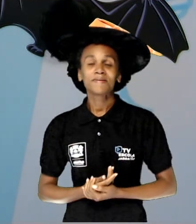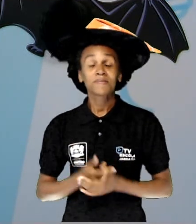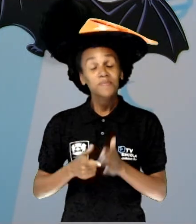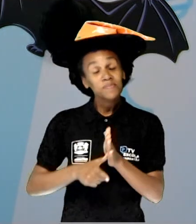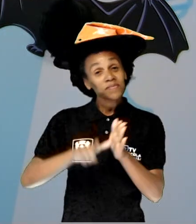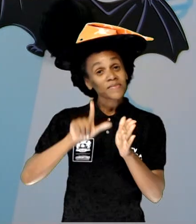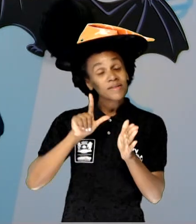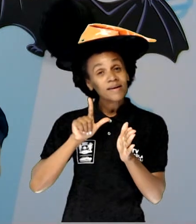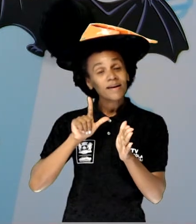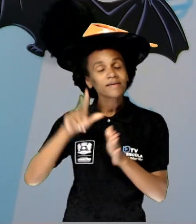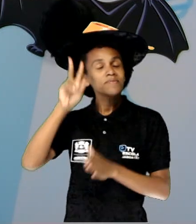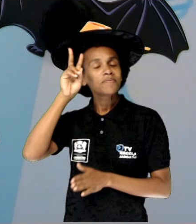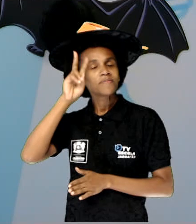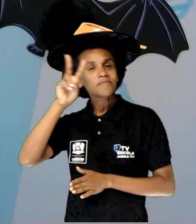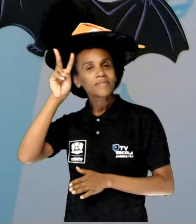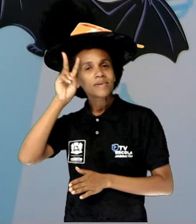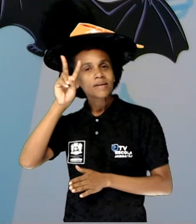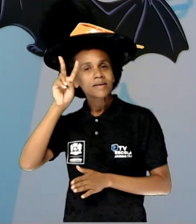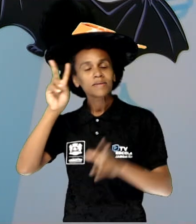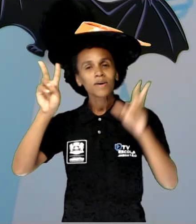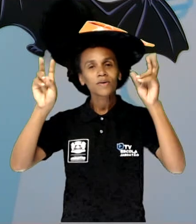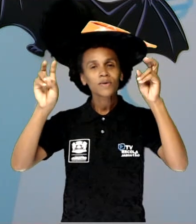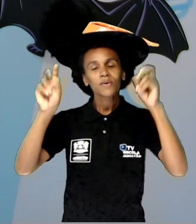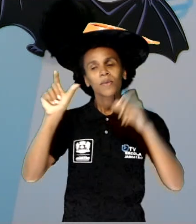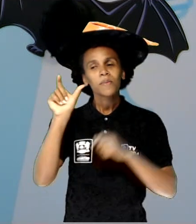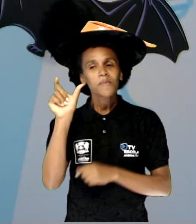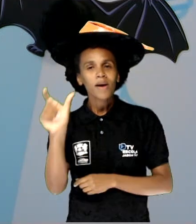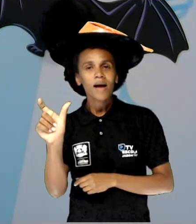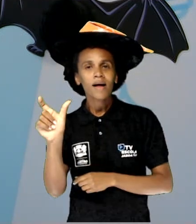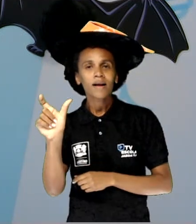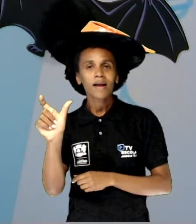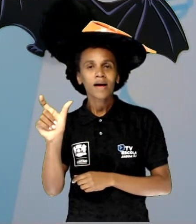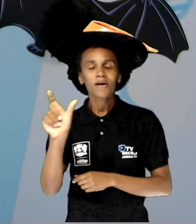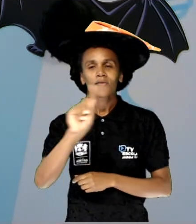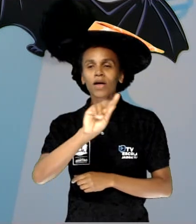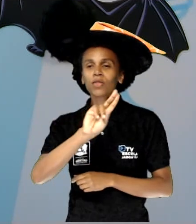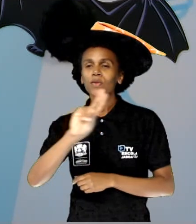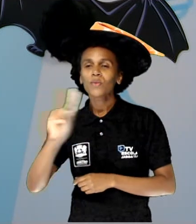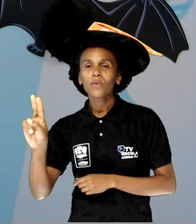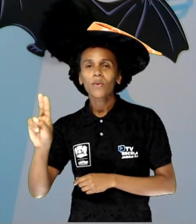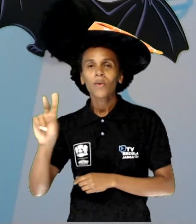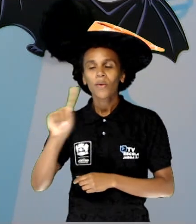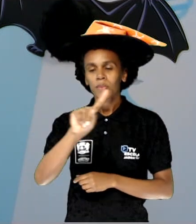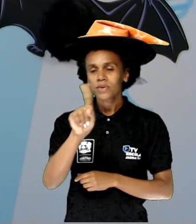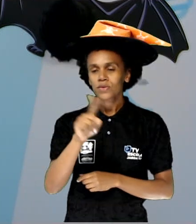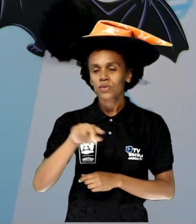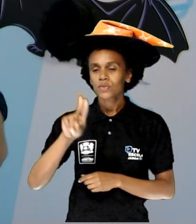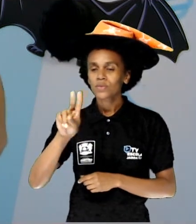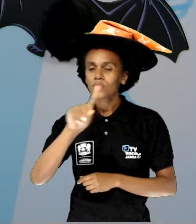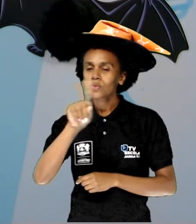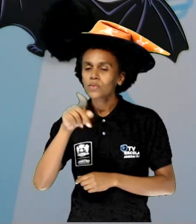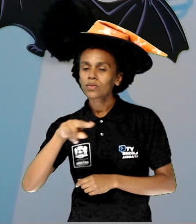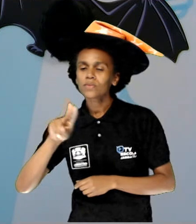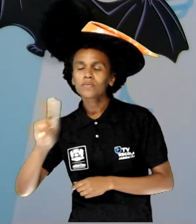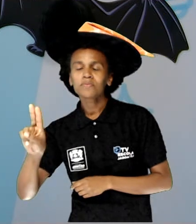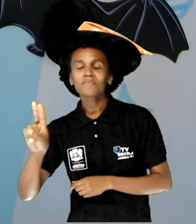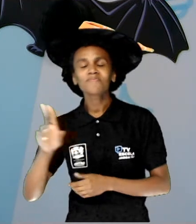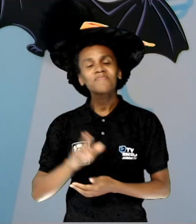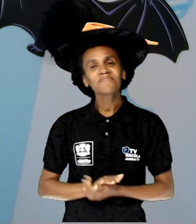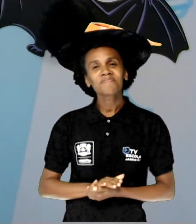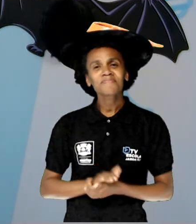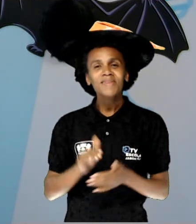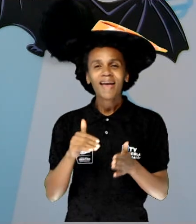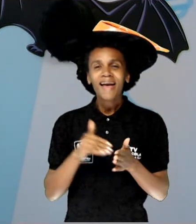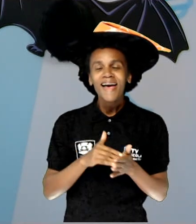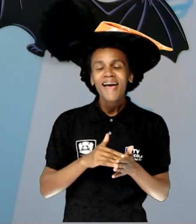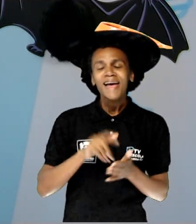disso vamos lembrar sobre a palavra dessa bruxinha o nome dela Zoom até no nome